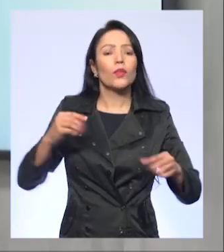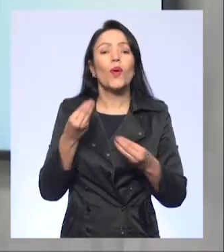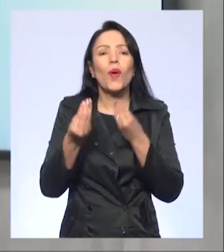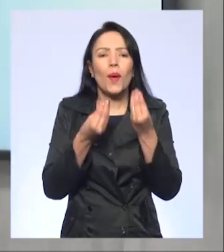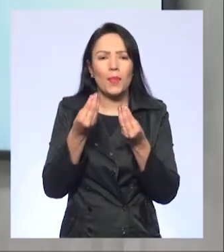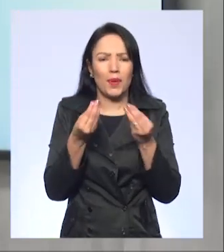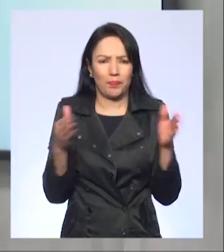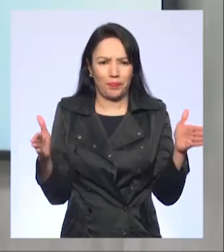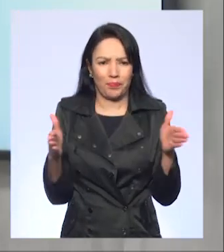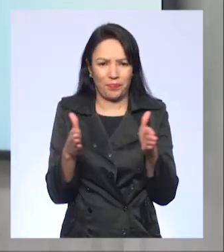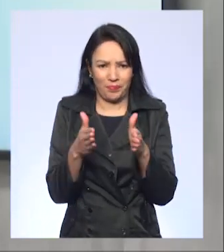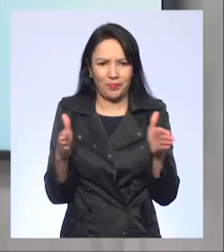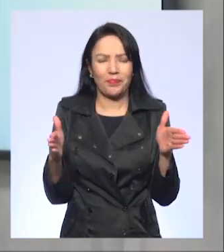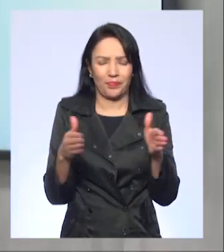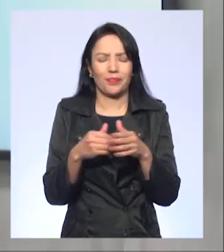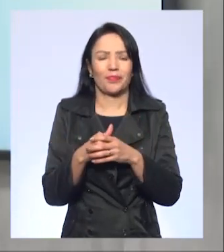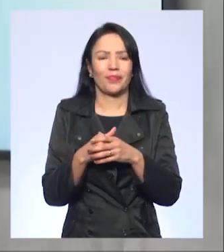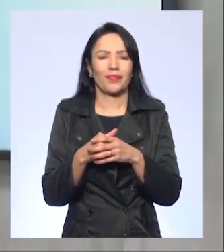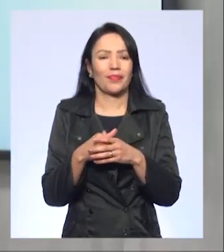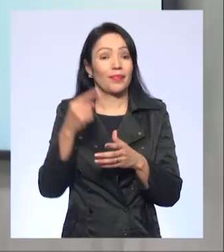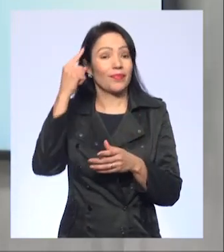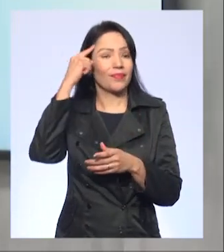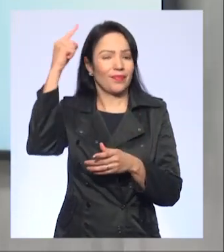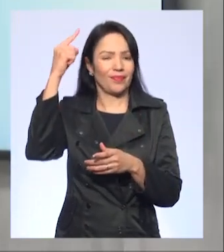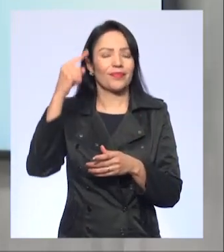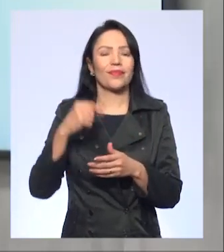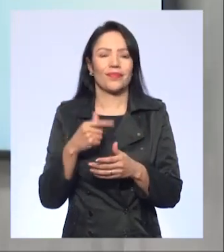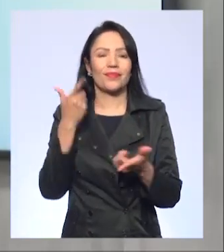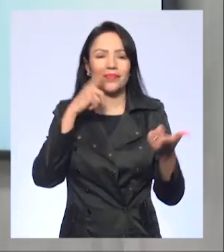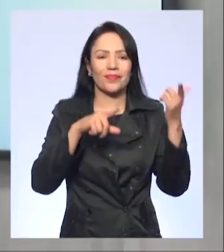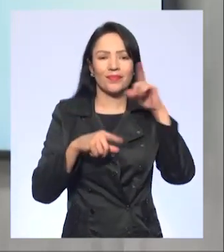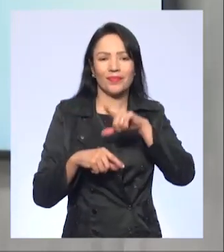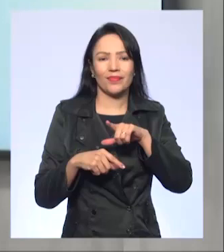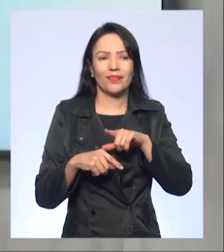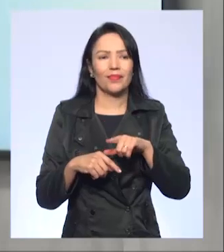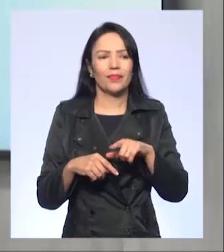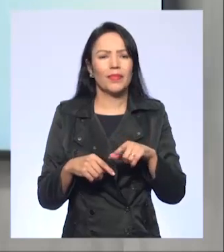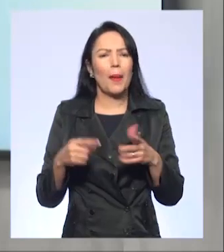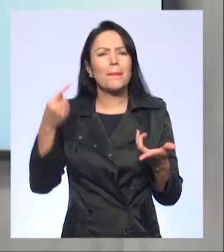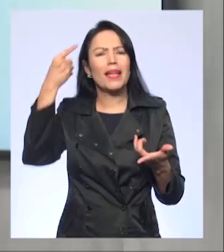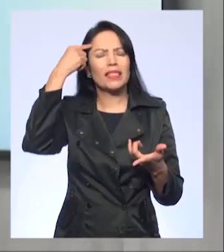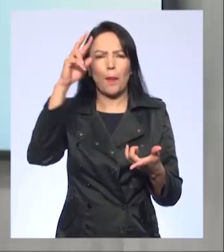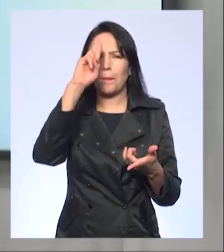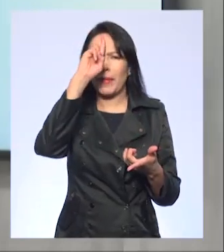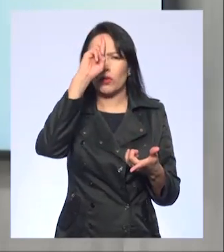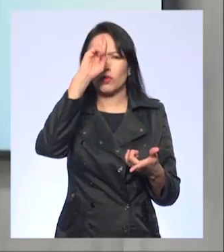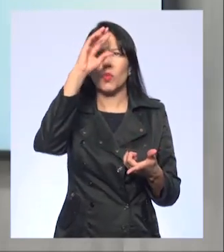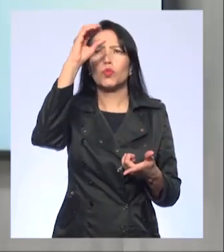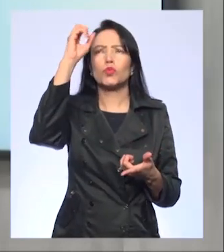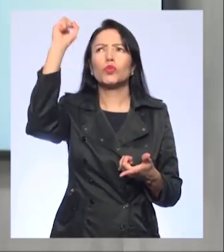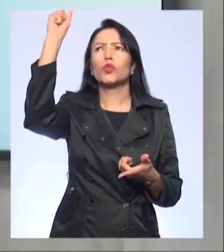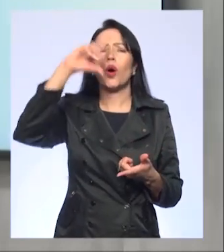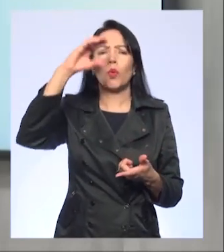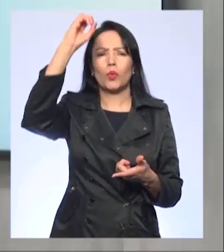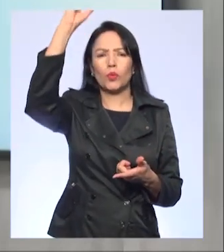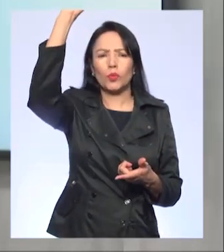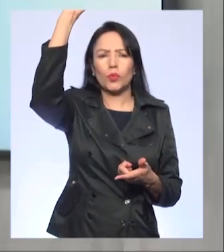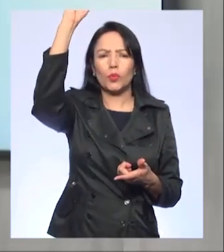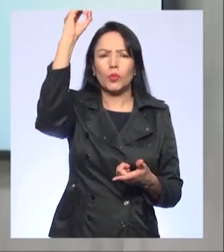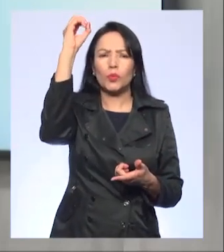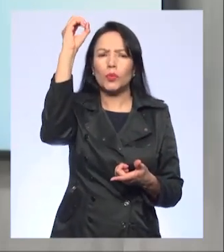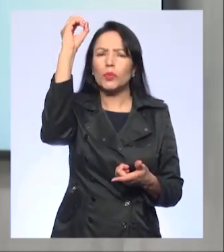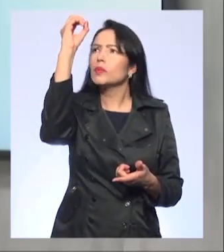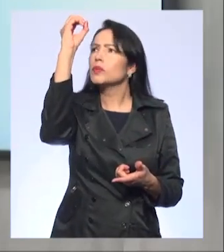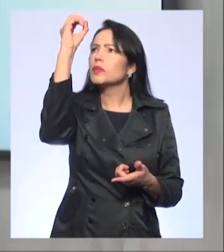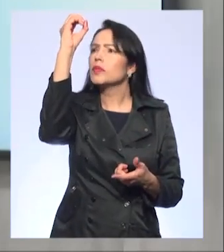Mediu a sombra da pirâmide, ele foi genial. Imagina meio-dia, o sol lá em cima, né? A pino não tem